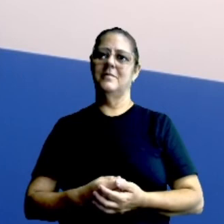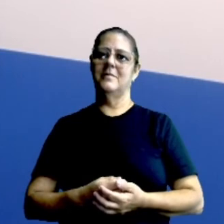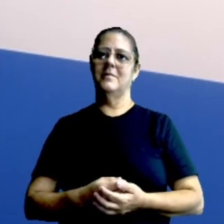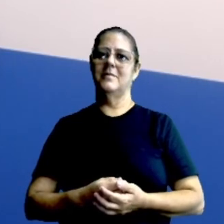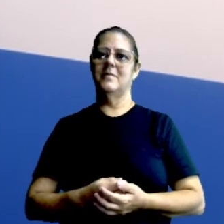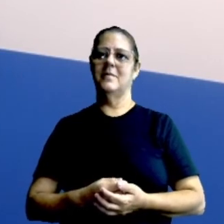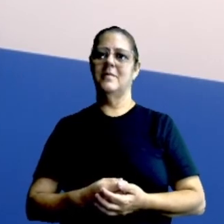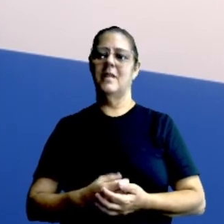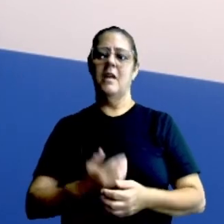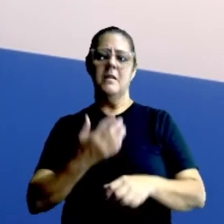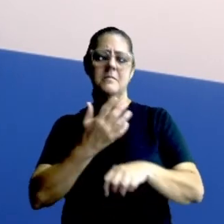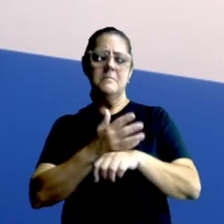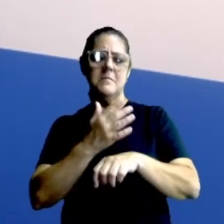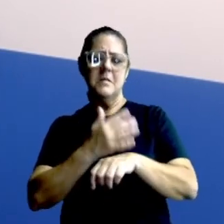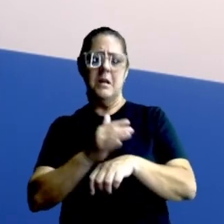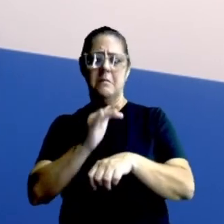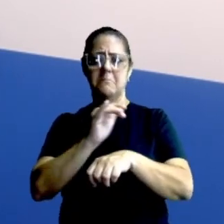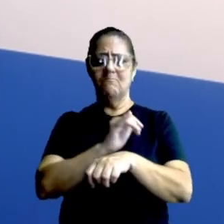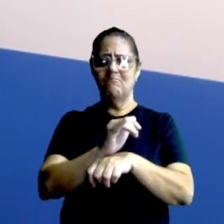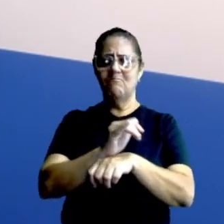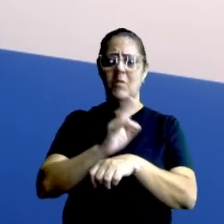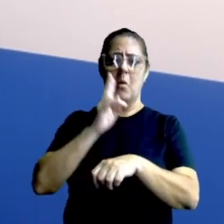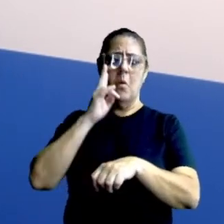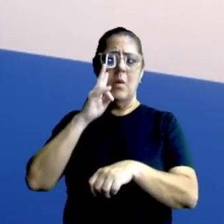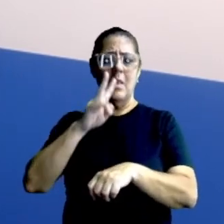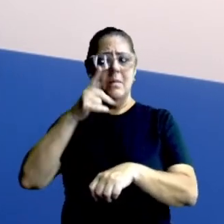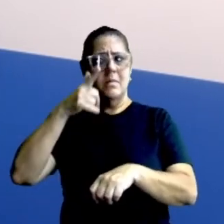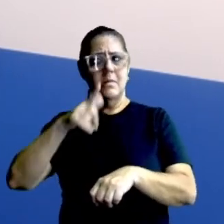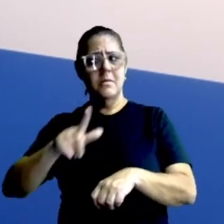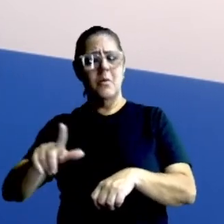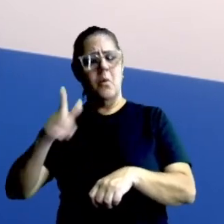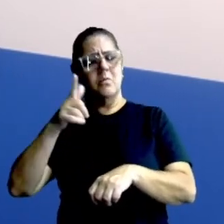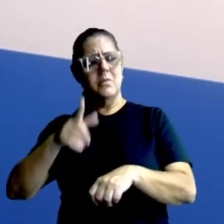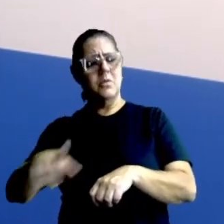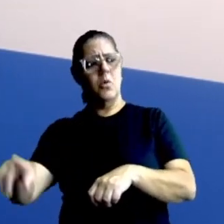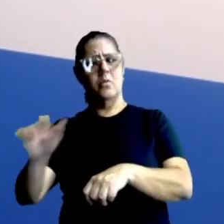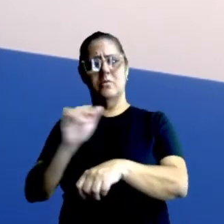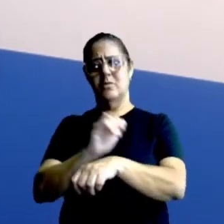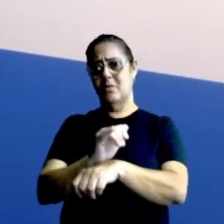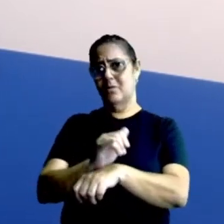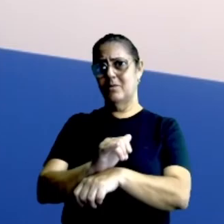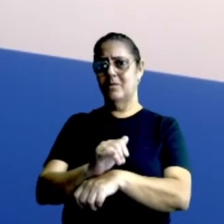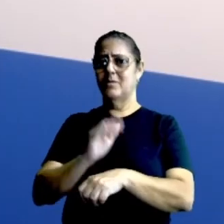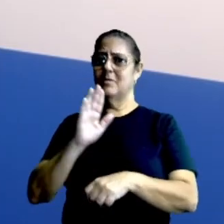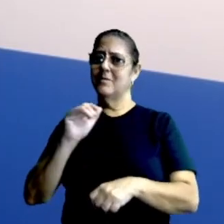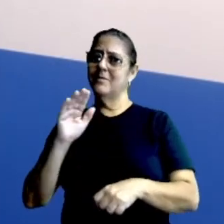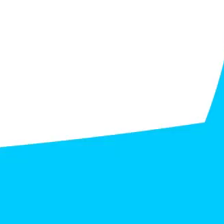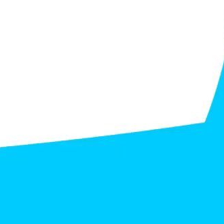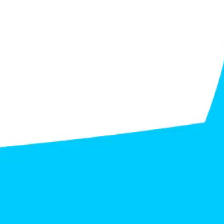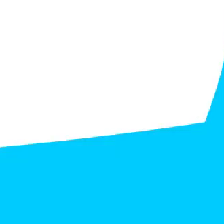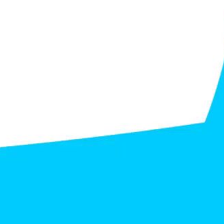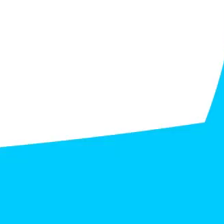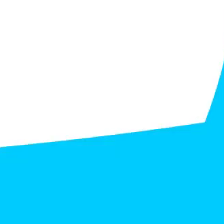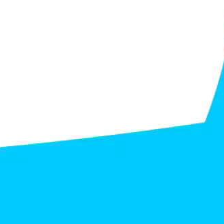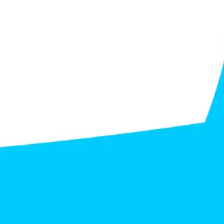escuta assistir repete Quantas vezes for necessário porque tudo isso é para você ver